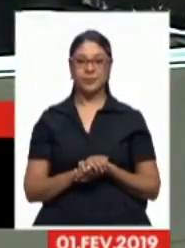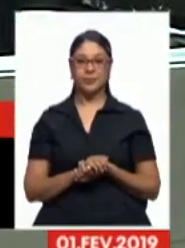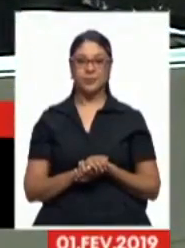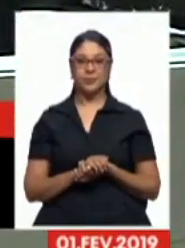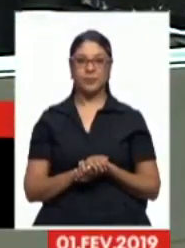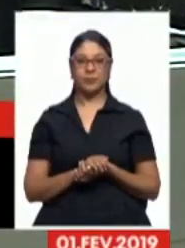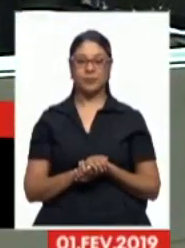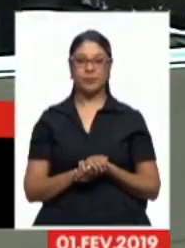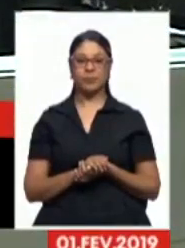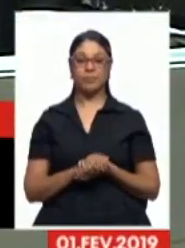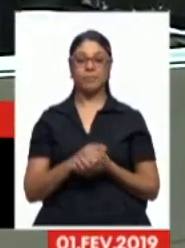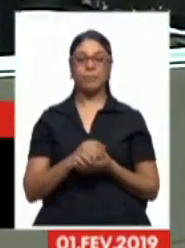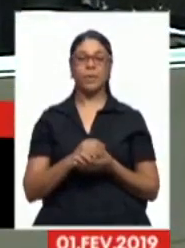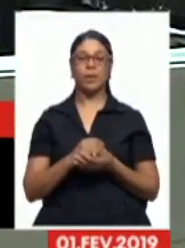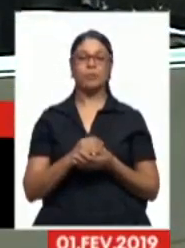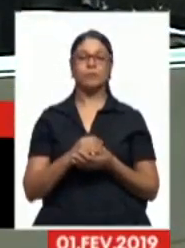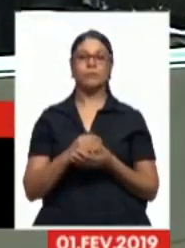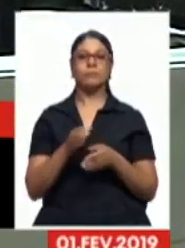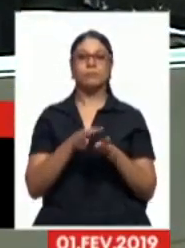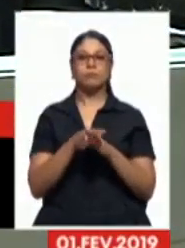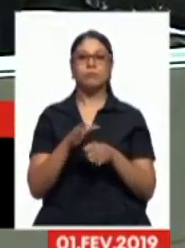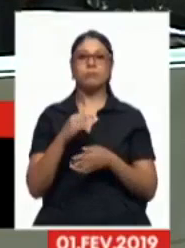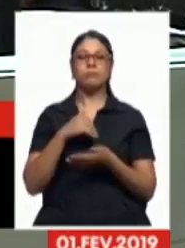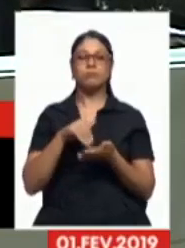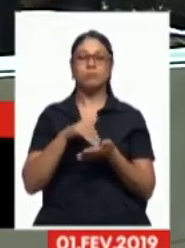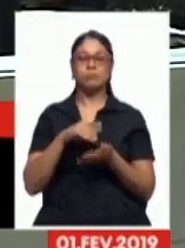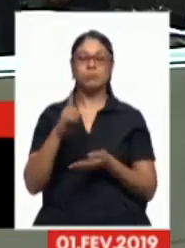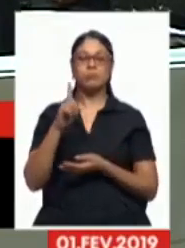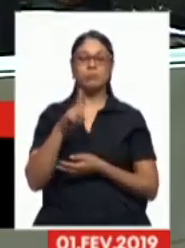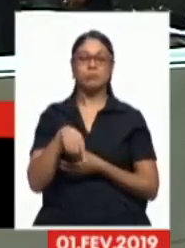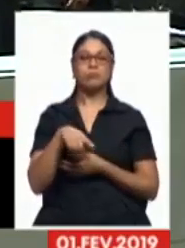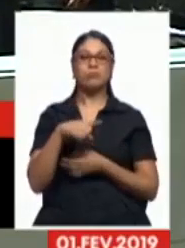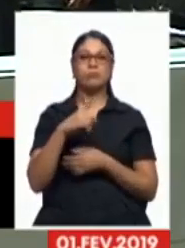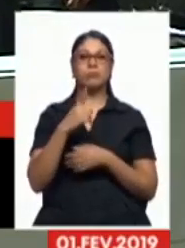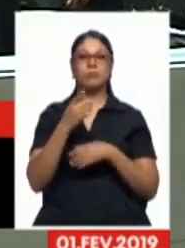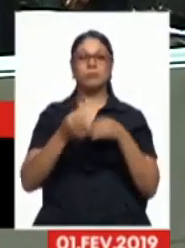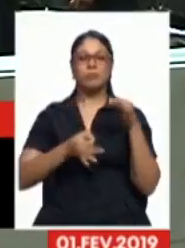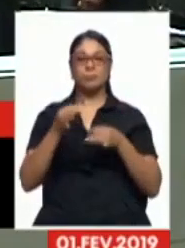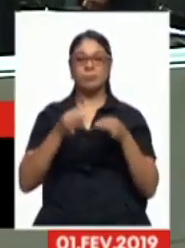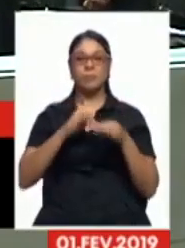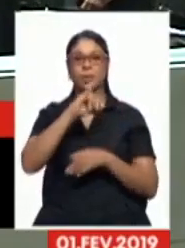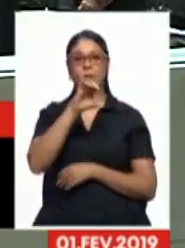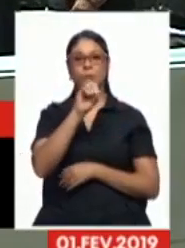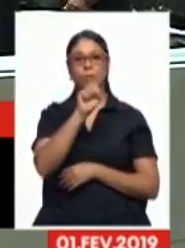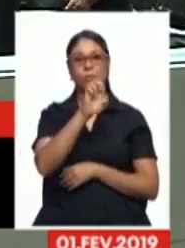Excelentíssimo senhor conselheiro, corregedor do Tribunal de Contas do Estado de Minas Gerais, José Alves